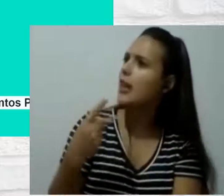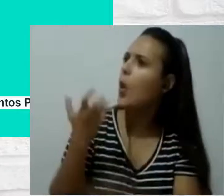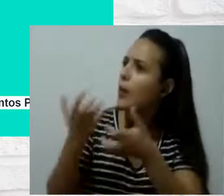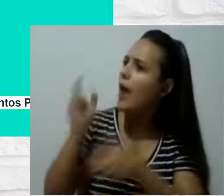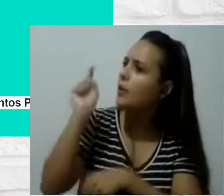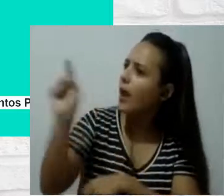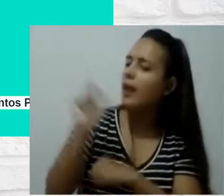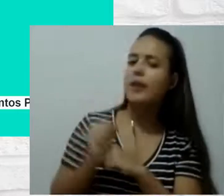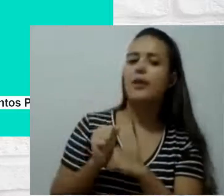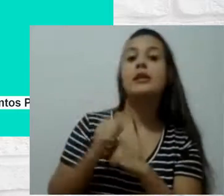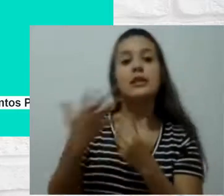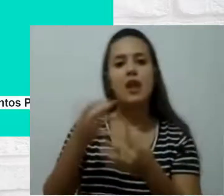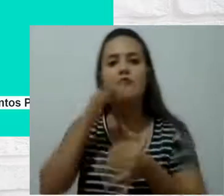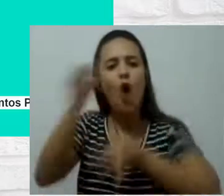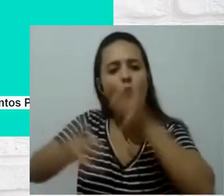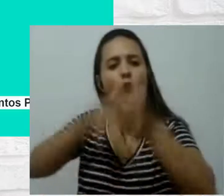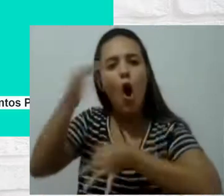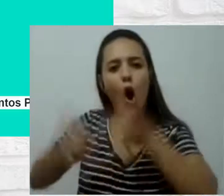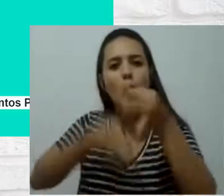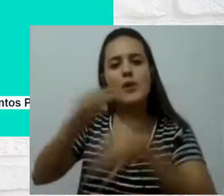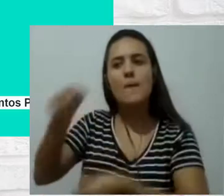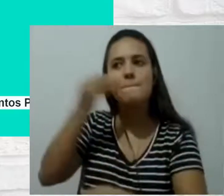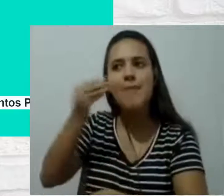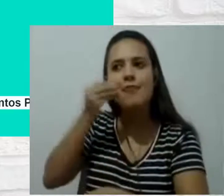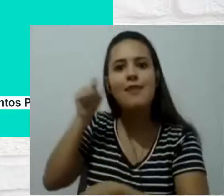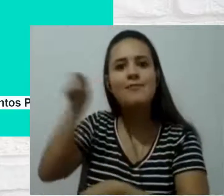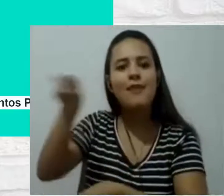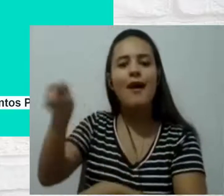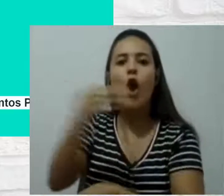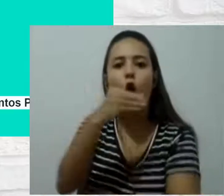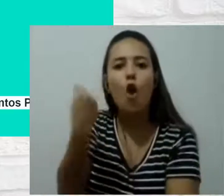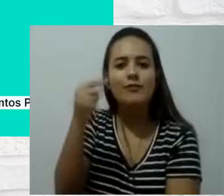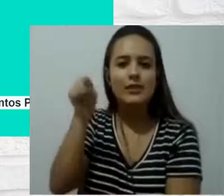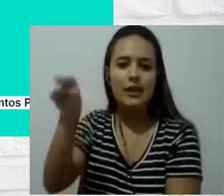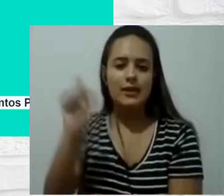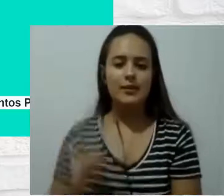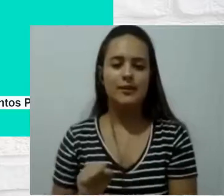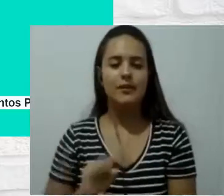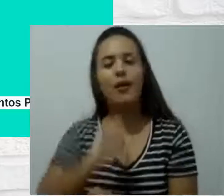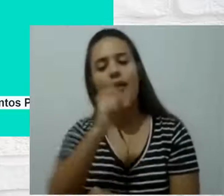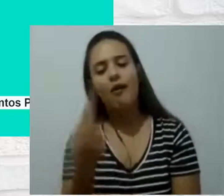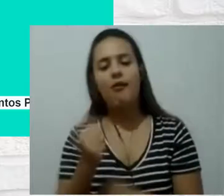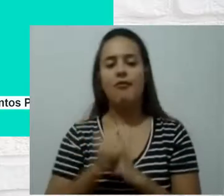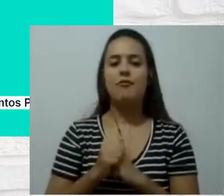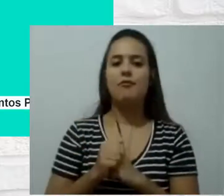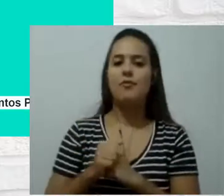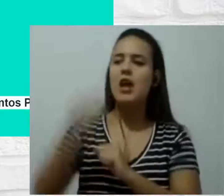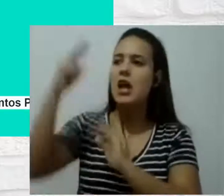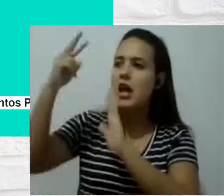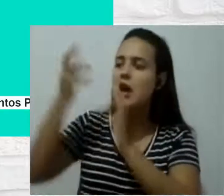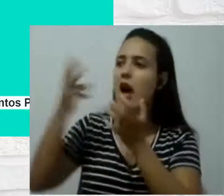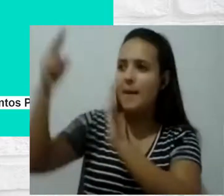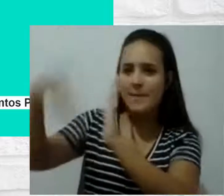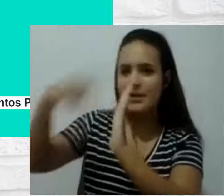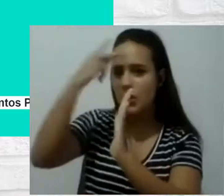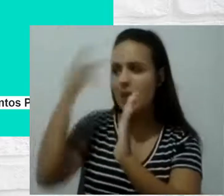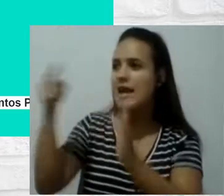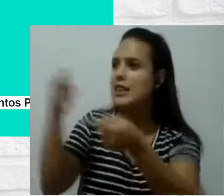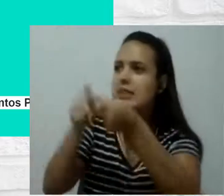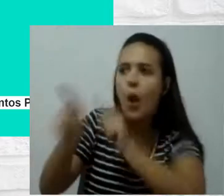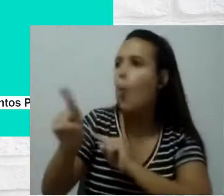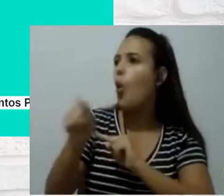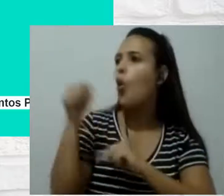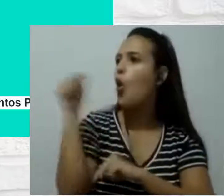leitor ele acredite nisso que eu estou falando, então eu vou usar argumentos para fazer isso. Ou então eu quero que